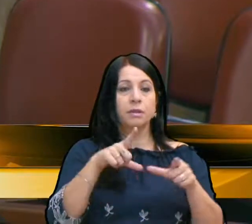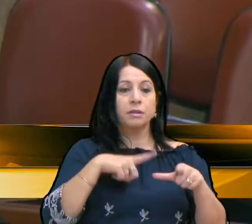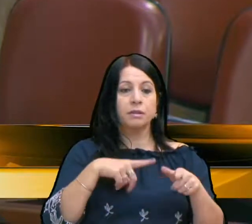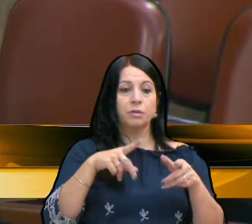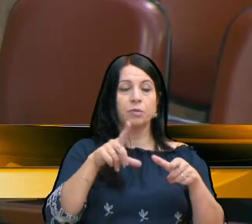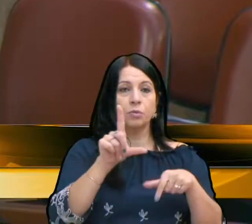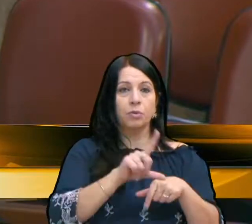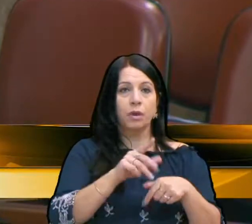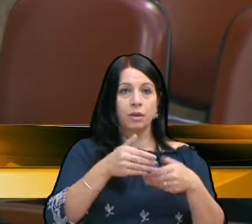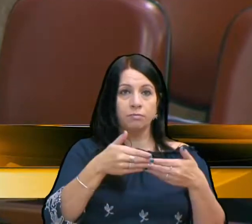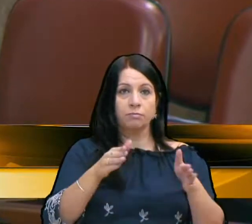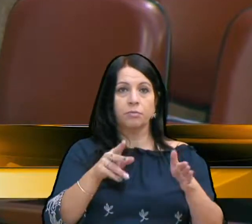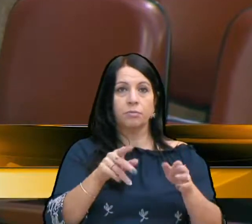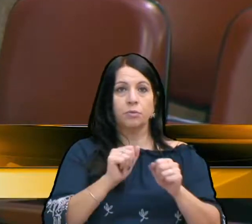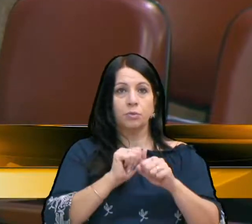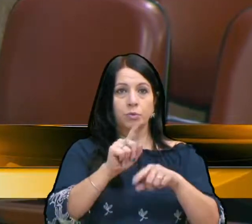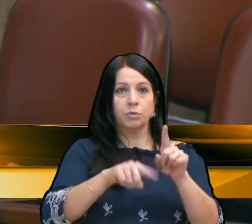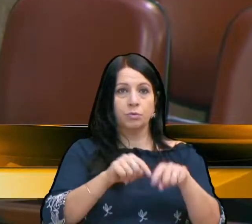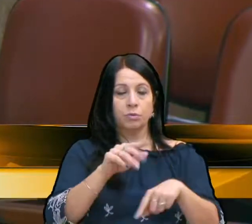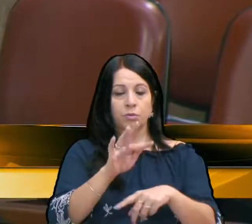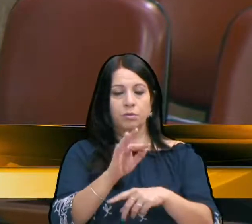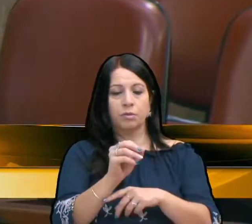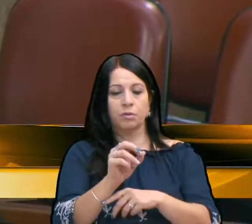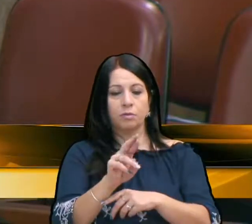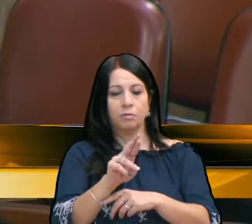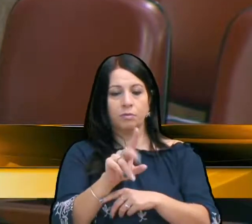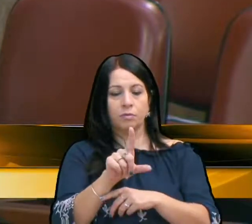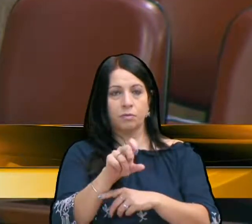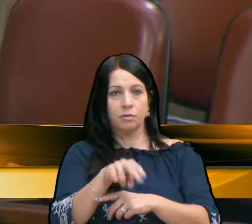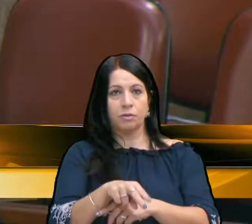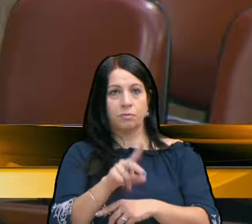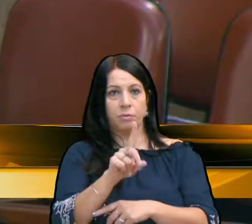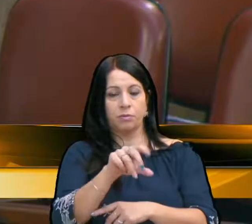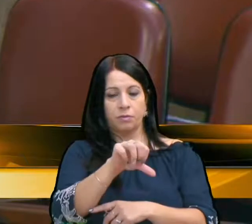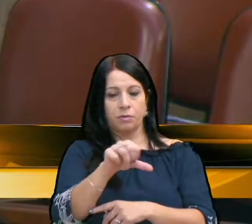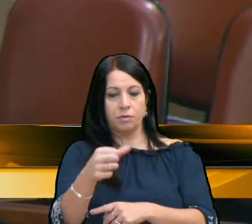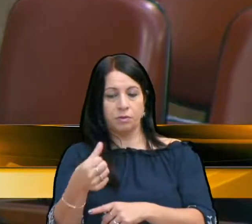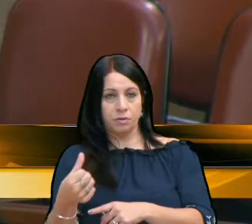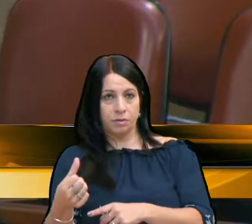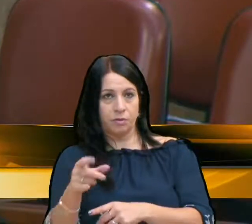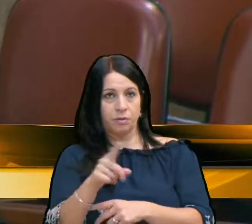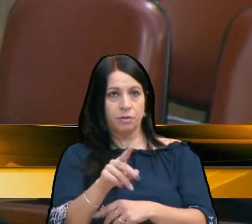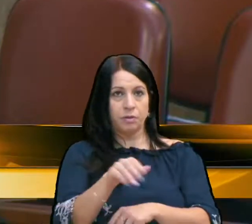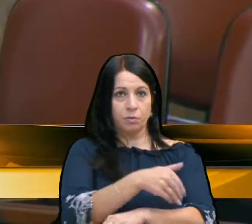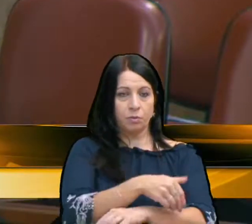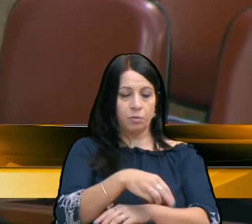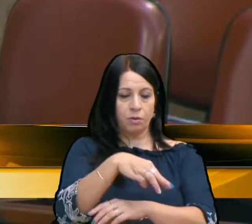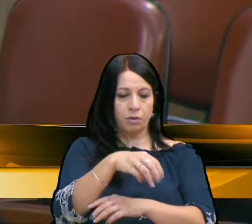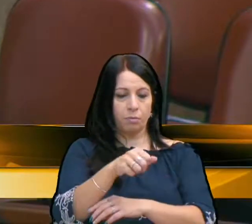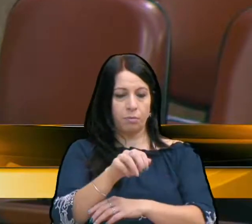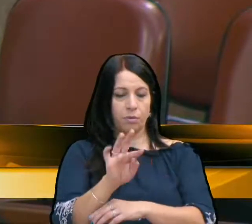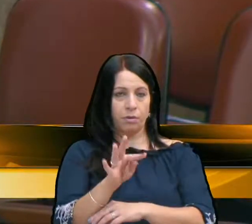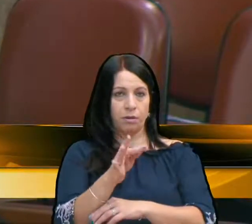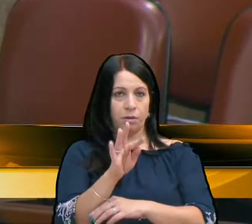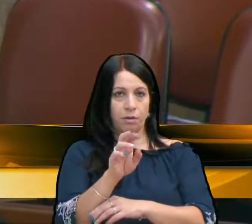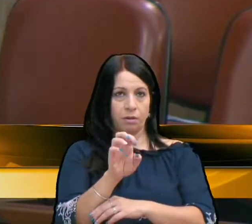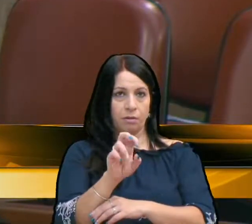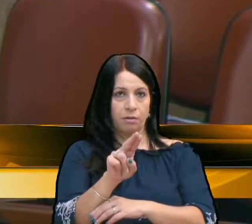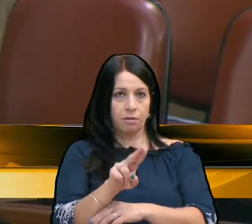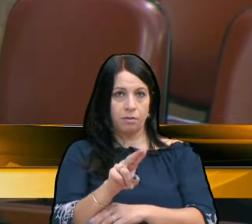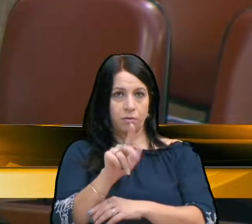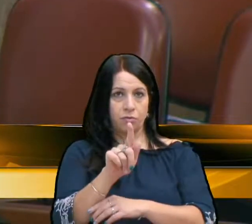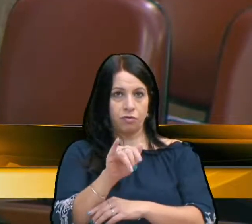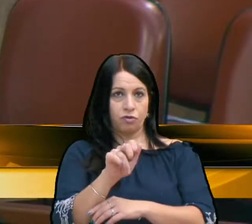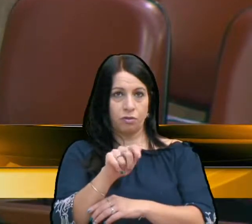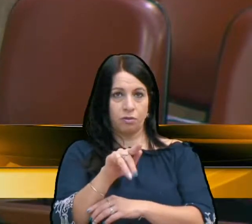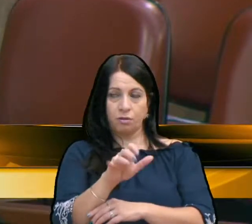estabelecimento. Inaugurou o Super Forlim em 1966, localizado na rua Mateus Janela, que permanece no